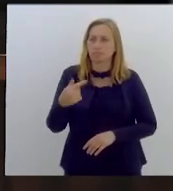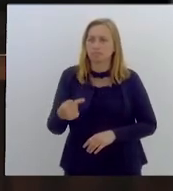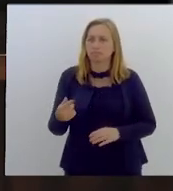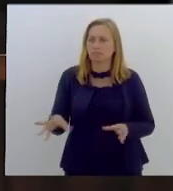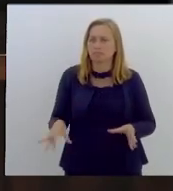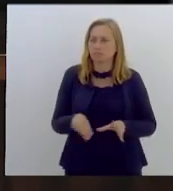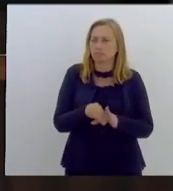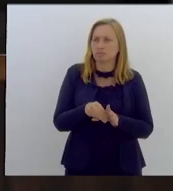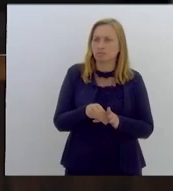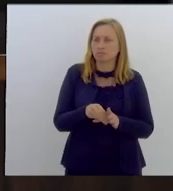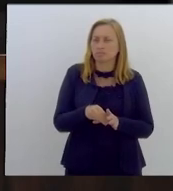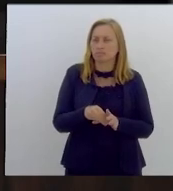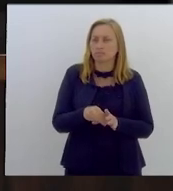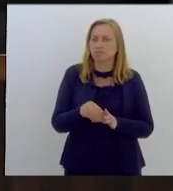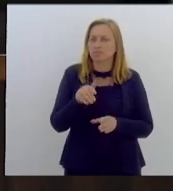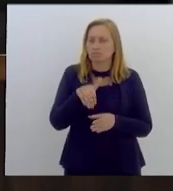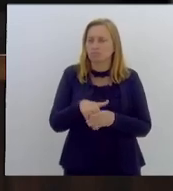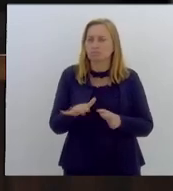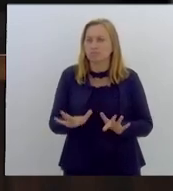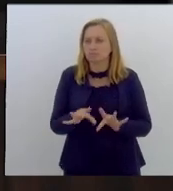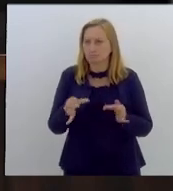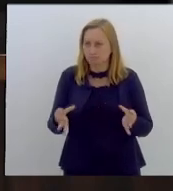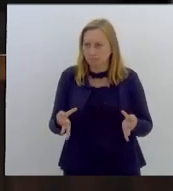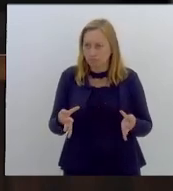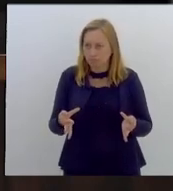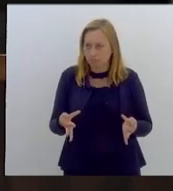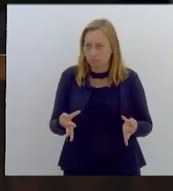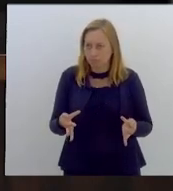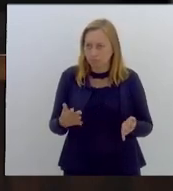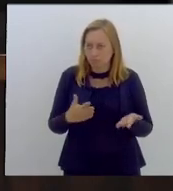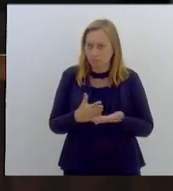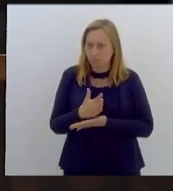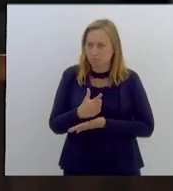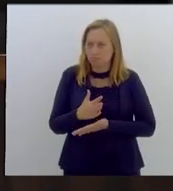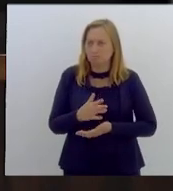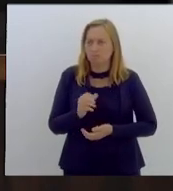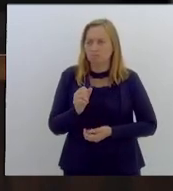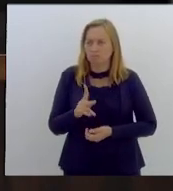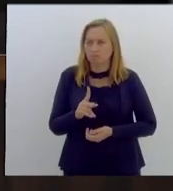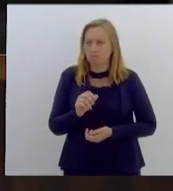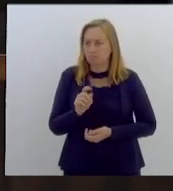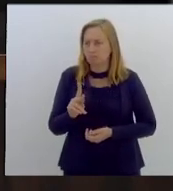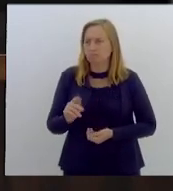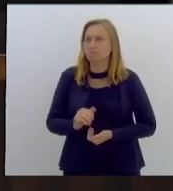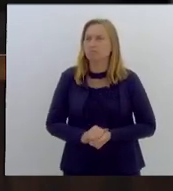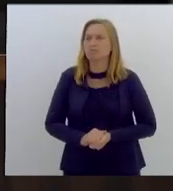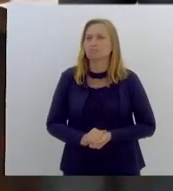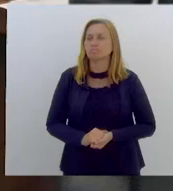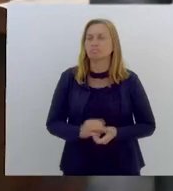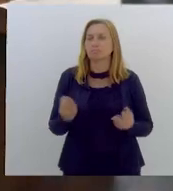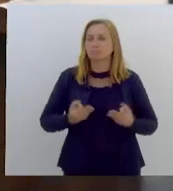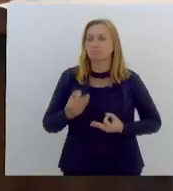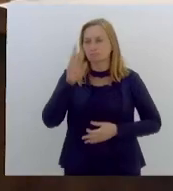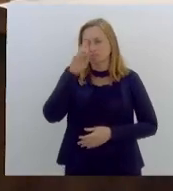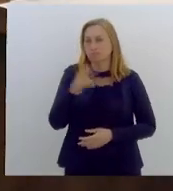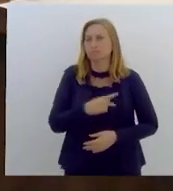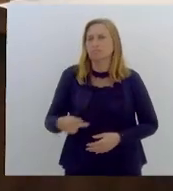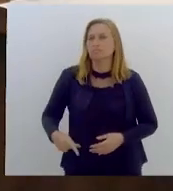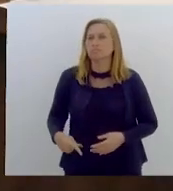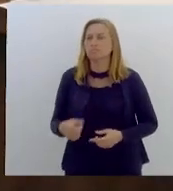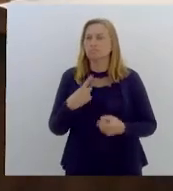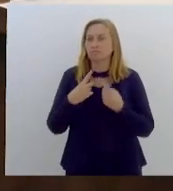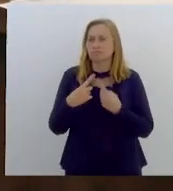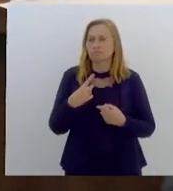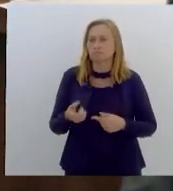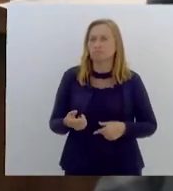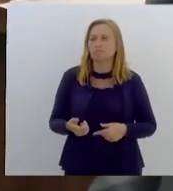vamos votar simbolicamente pela aprovação. Tá. Ok? Me dá um. Perfeito, presidente. E só dialogando